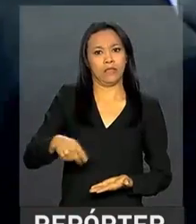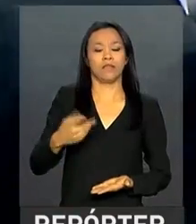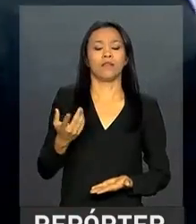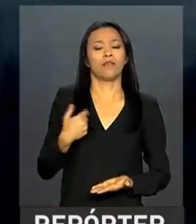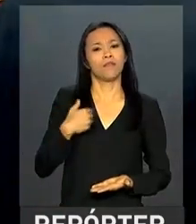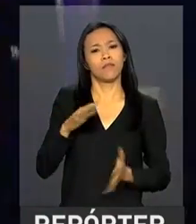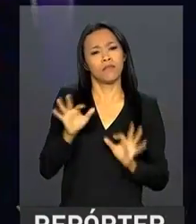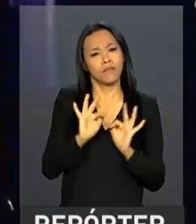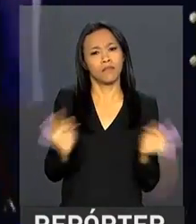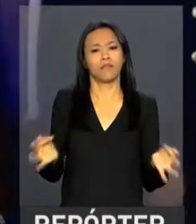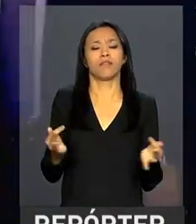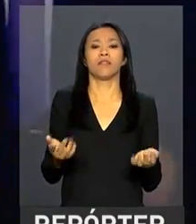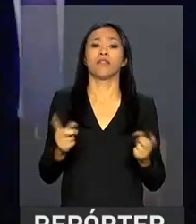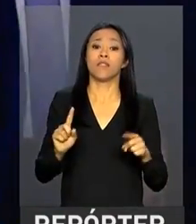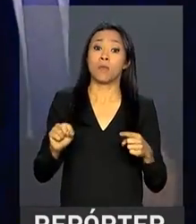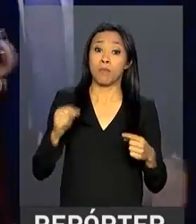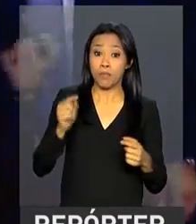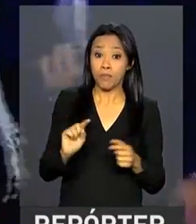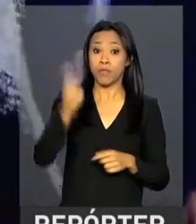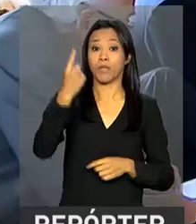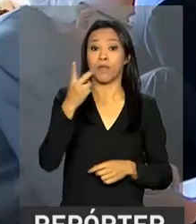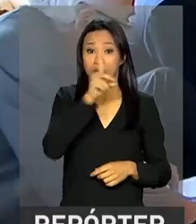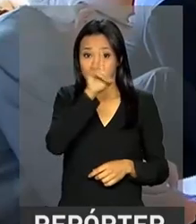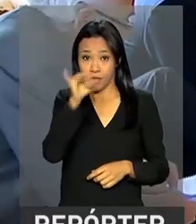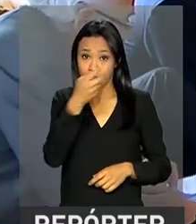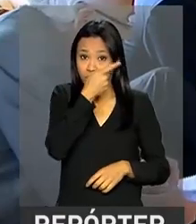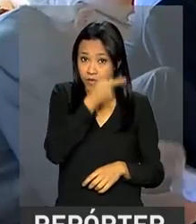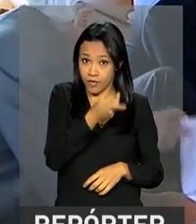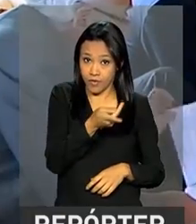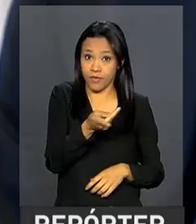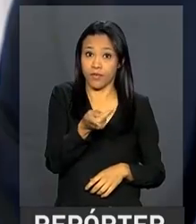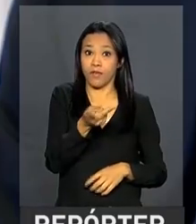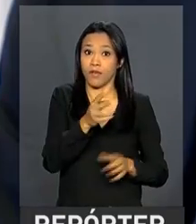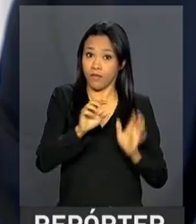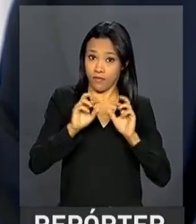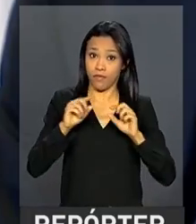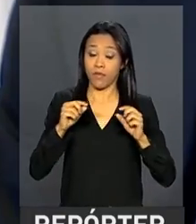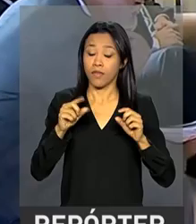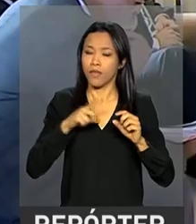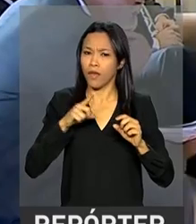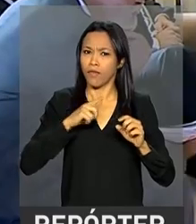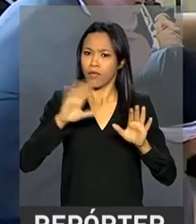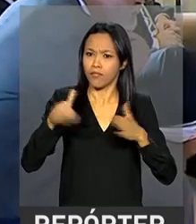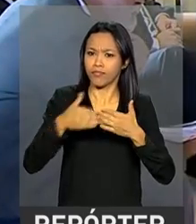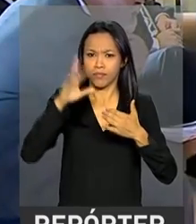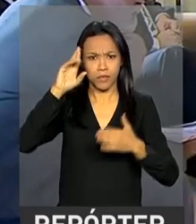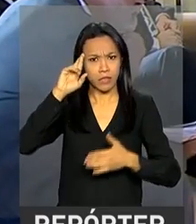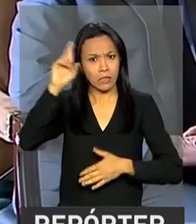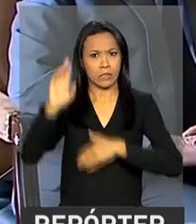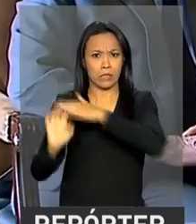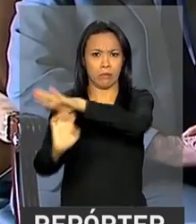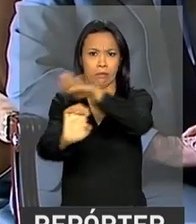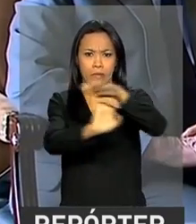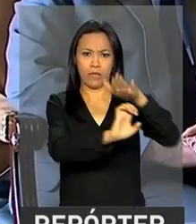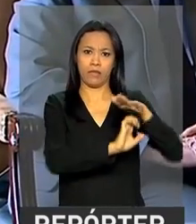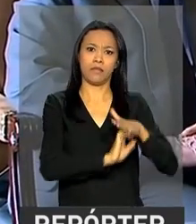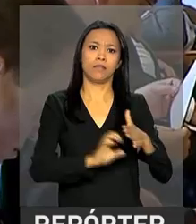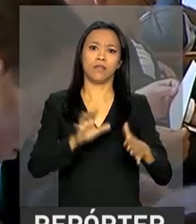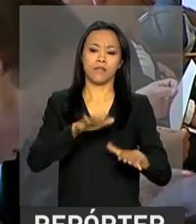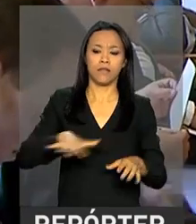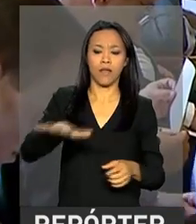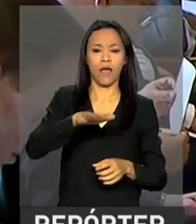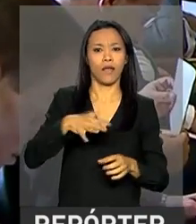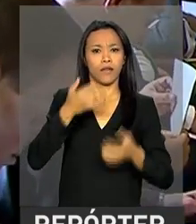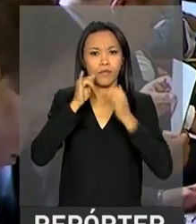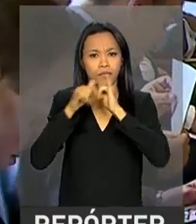pequena cerimônia. No primeiro dia da viagem, teve reuniões com diretores de grandes empresas do país asiático, dos setores